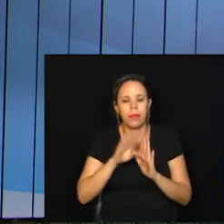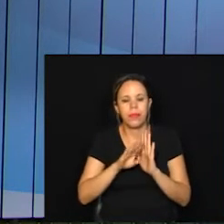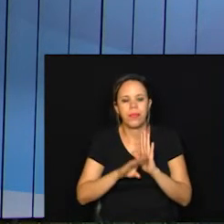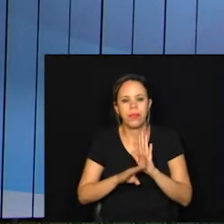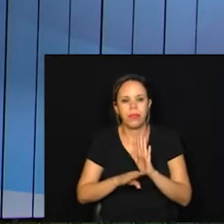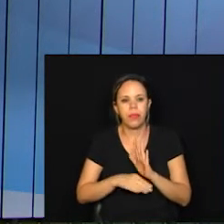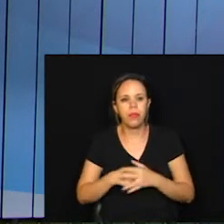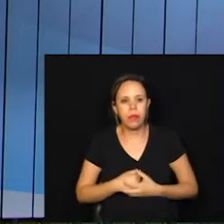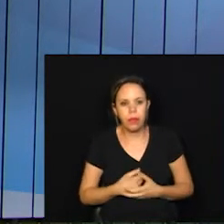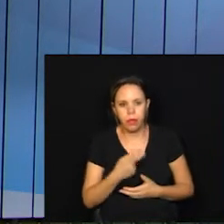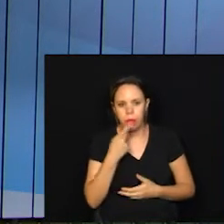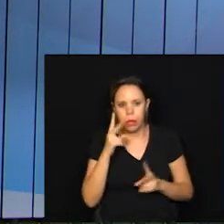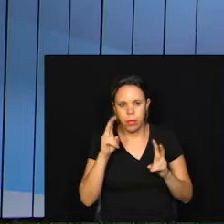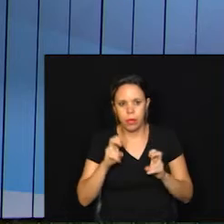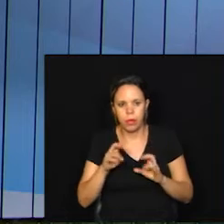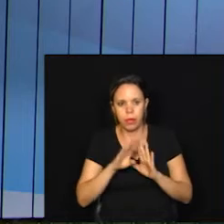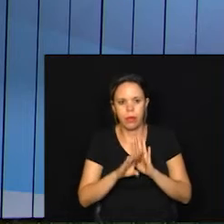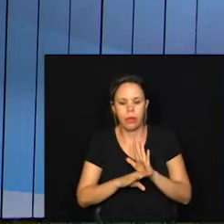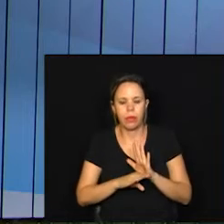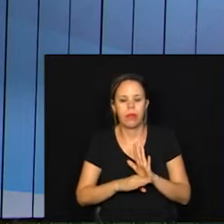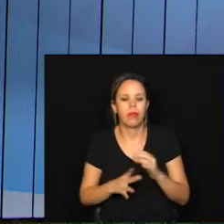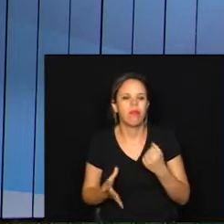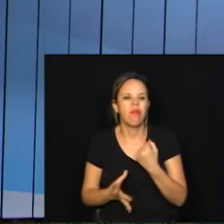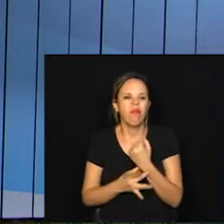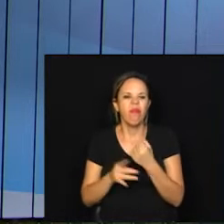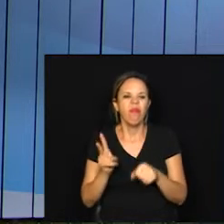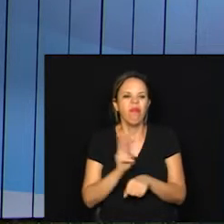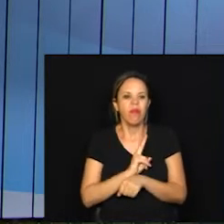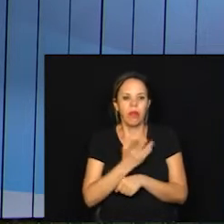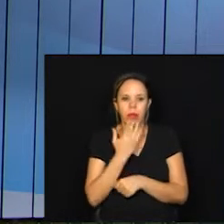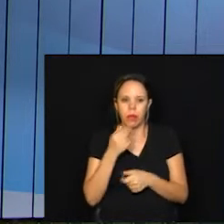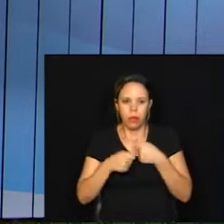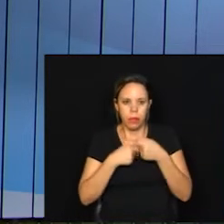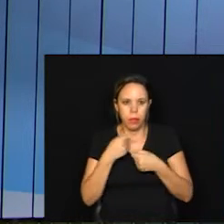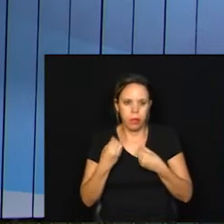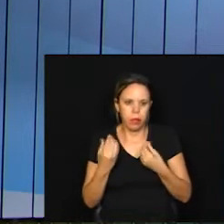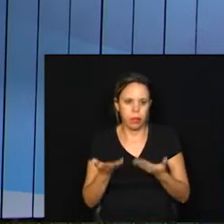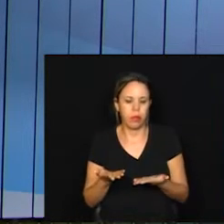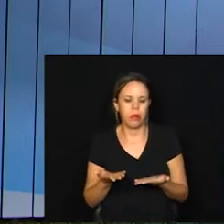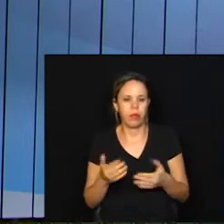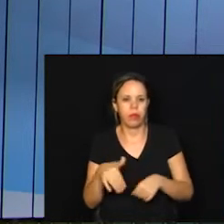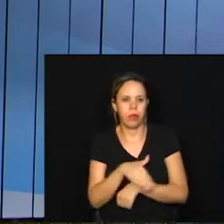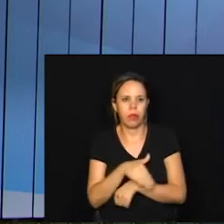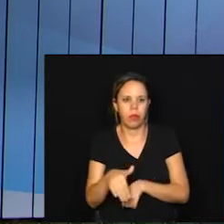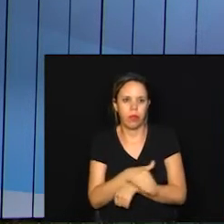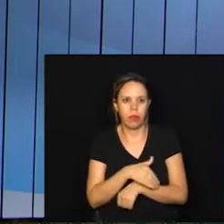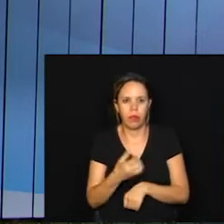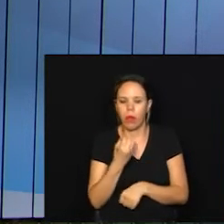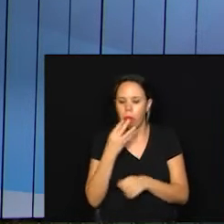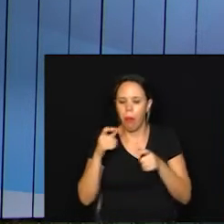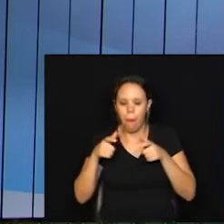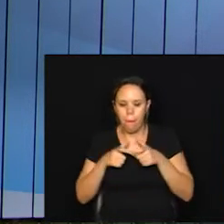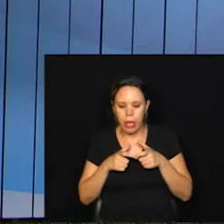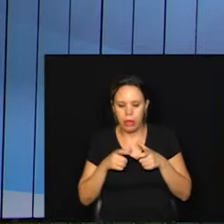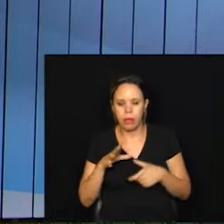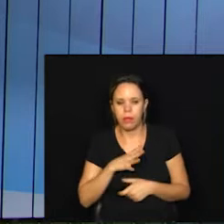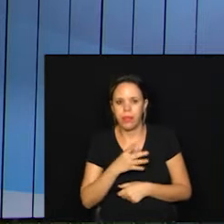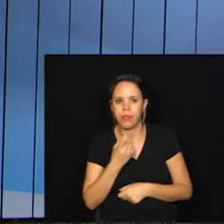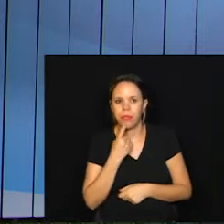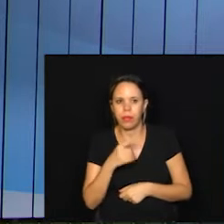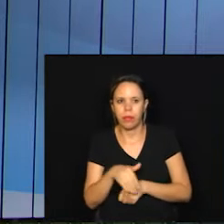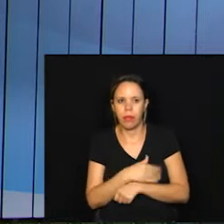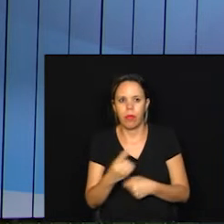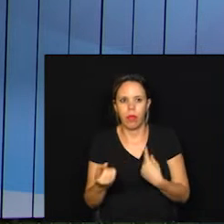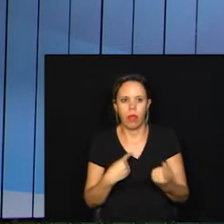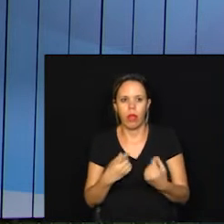nós falamos sobre este programa de segurança alimentar. Então, o endereço do Bom Prato aqui na cidade de Campinas é